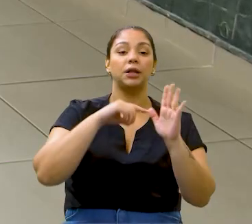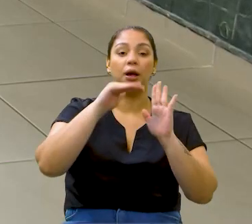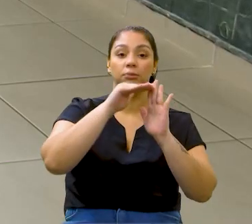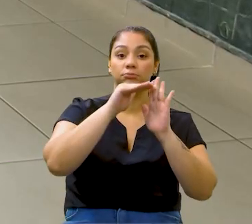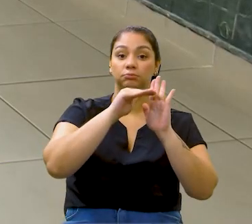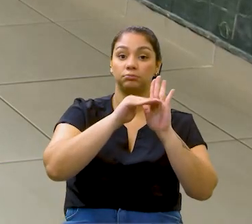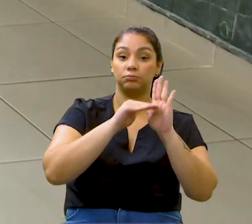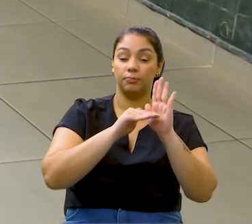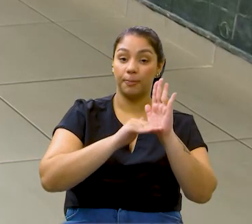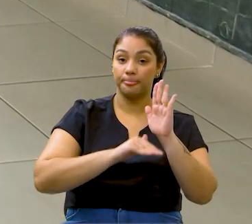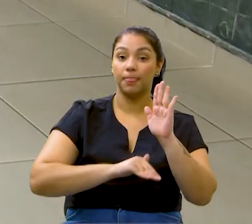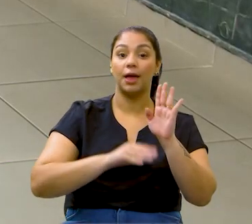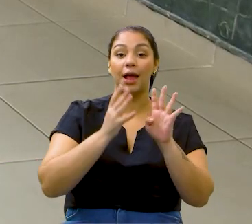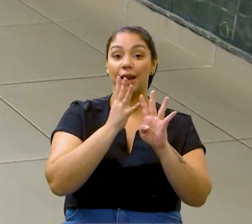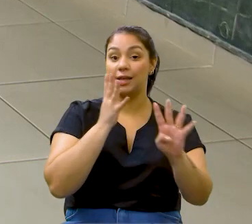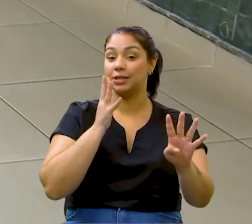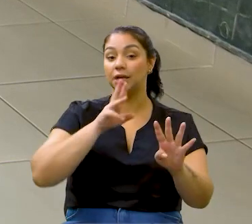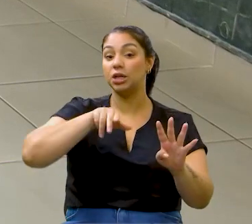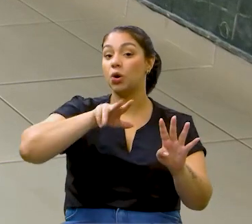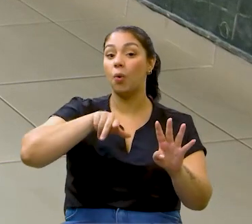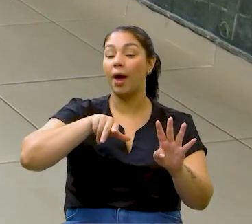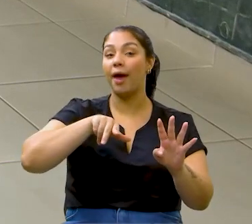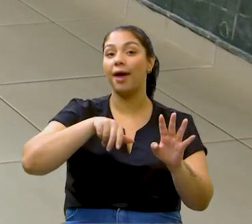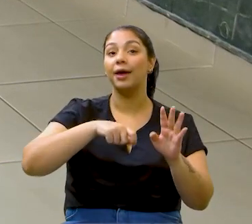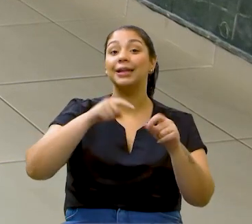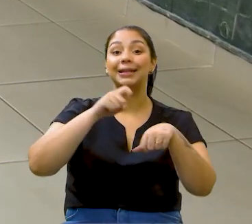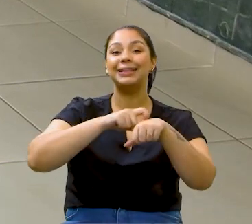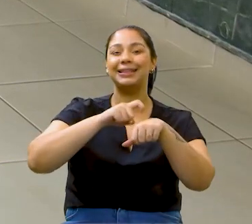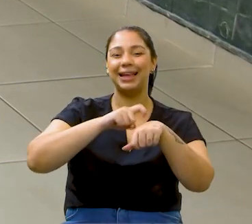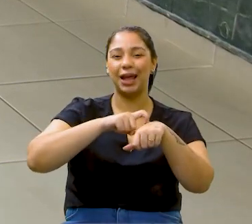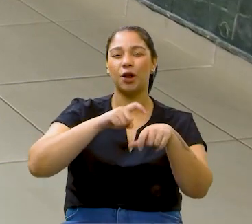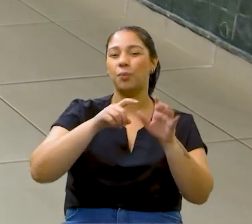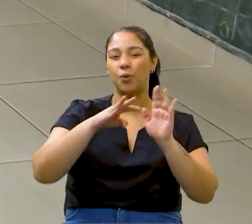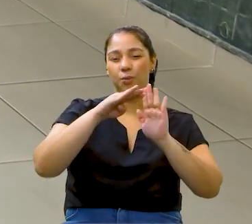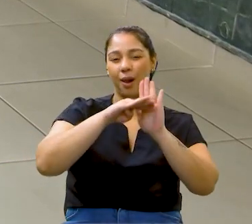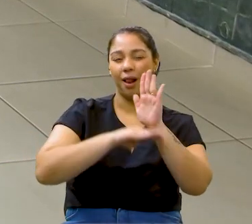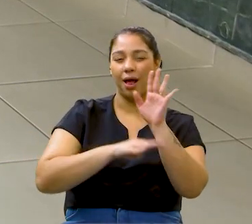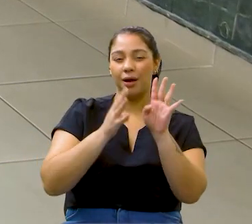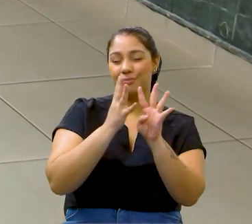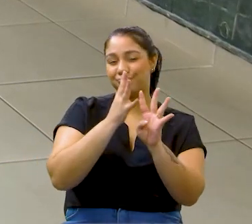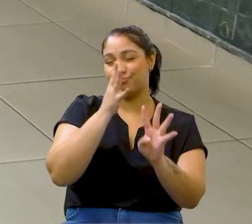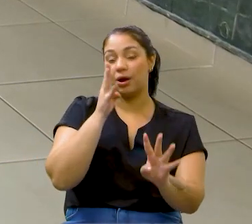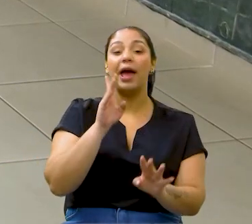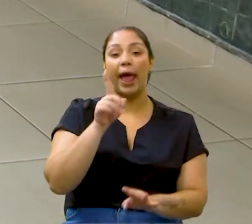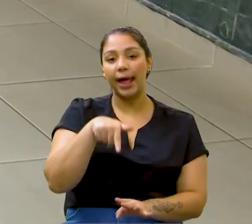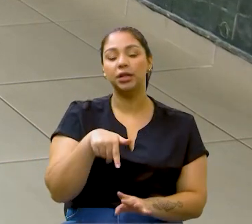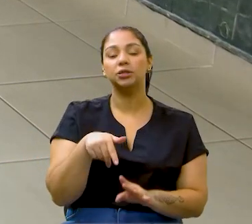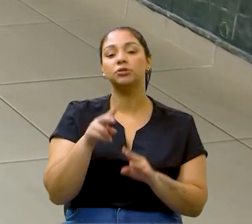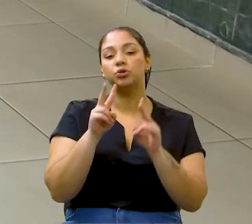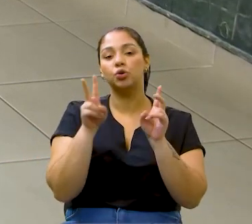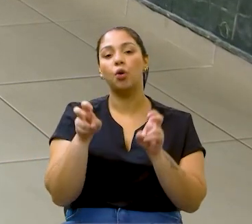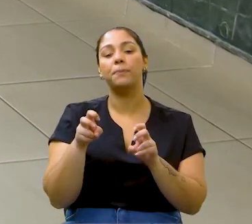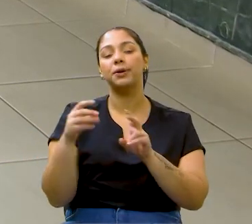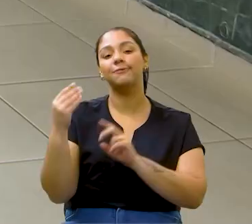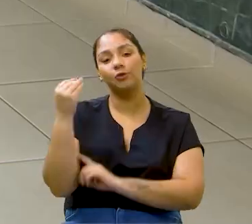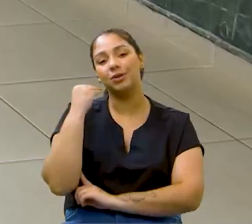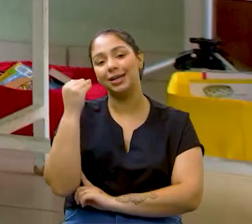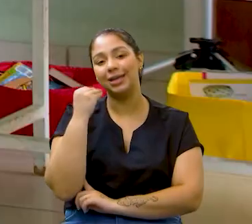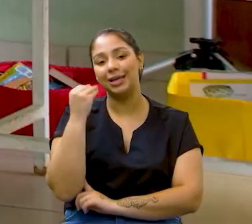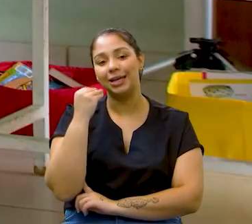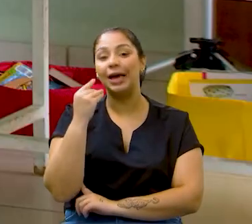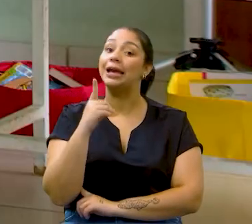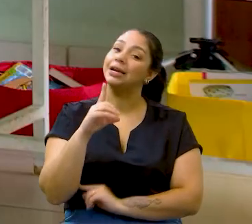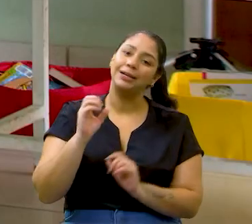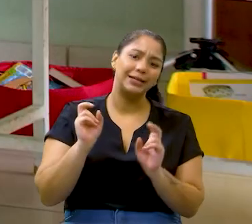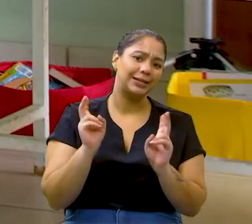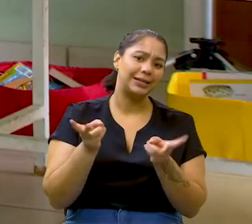aí entra para essa lista de espera. Então não é uma lista cronológica, é uma lista de vulnerabilidade mesmo. Tá? E